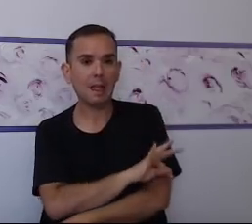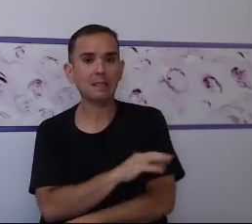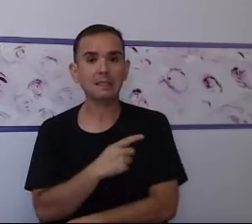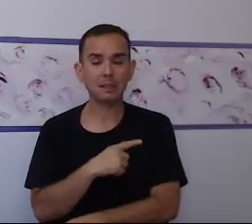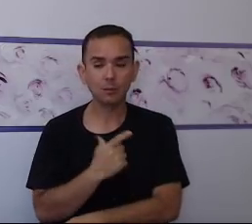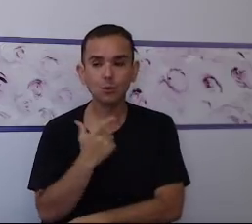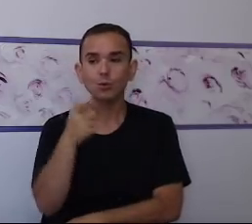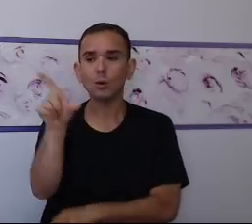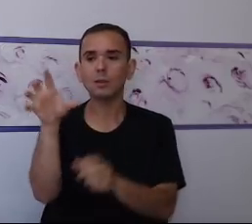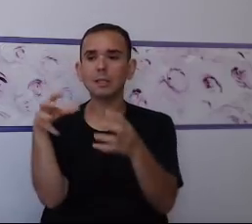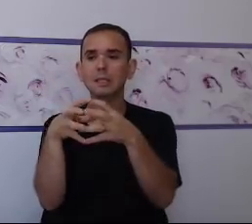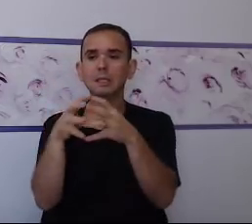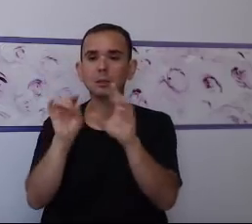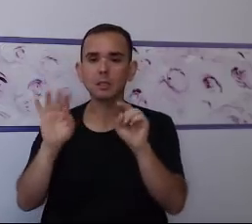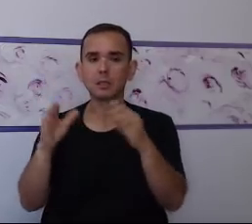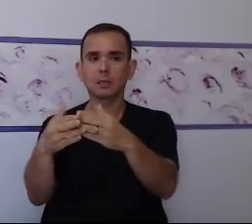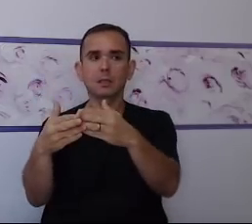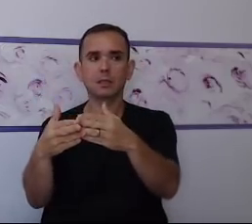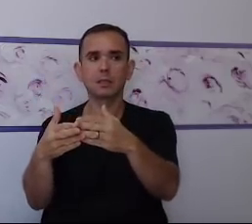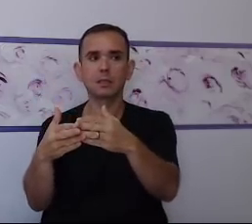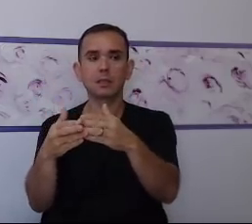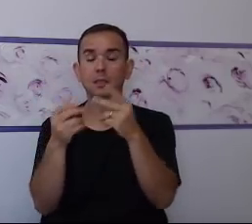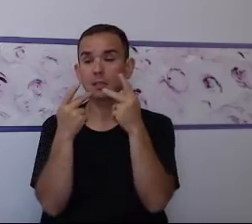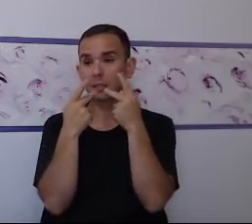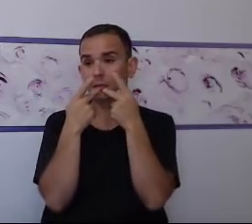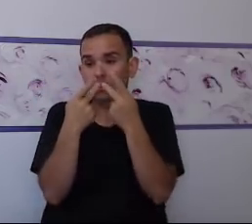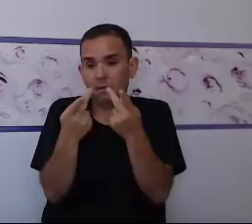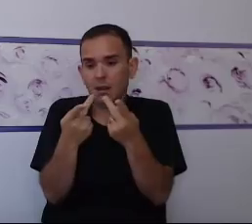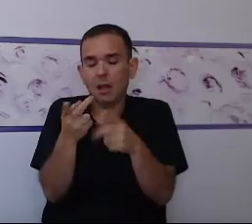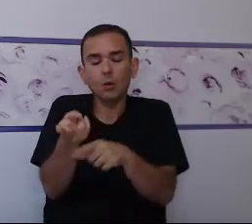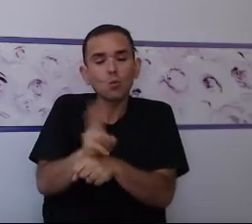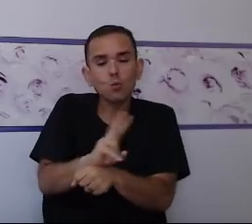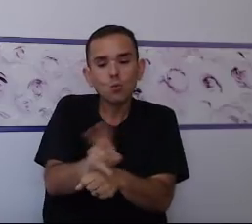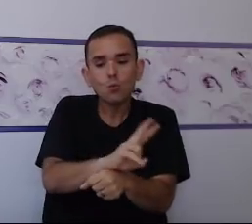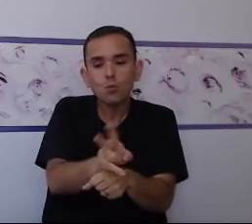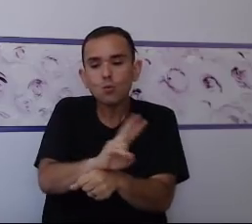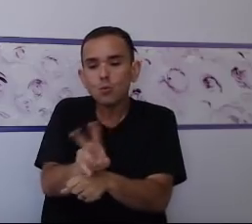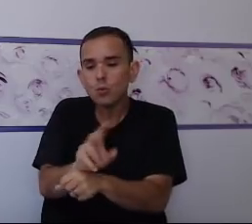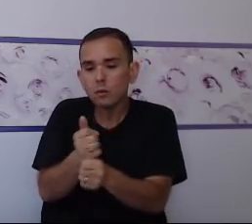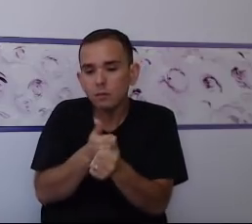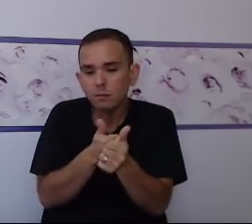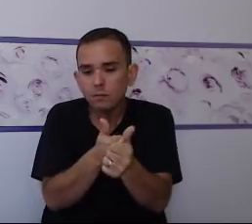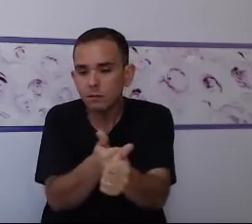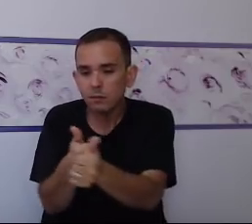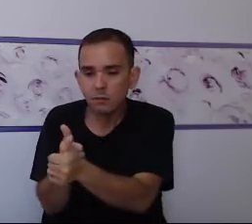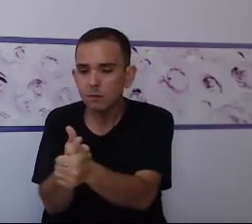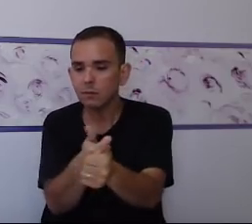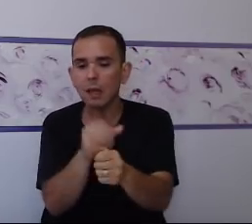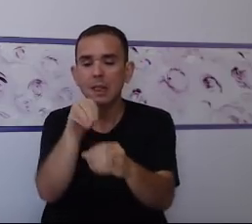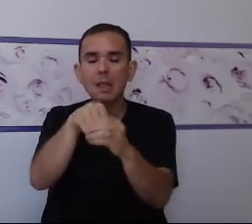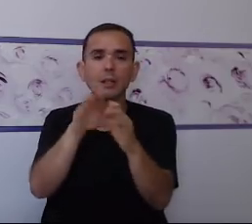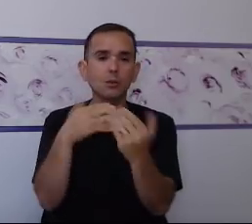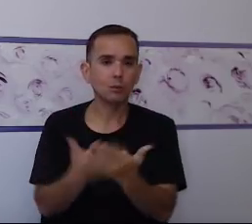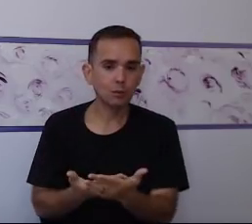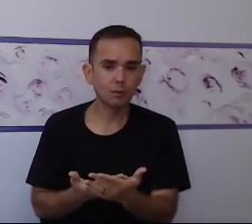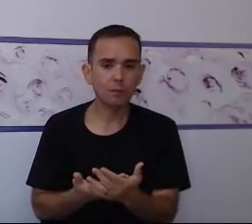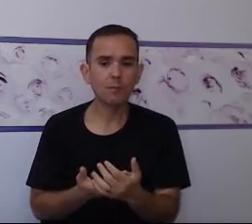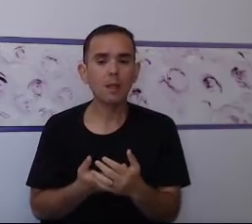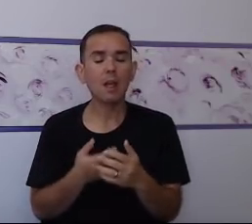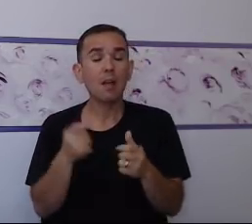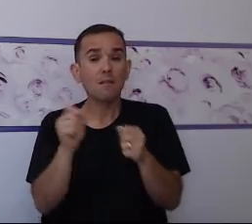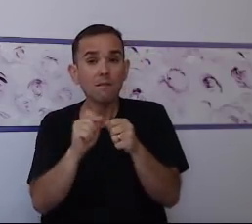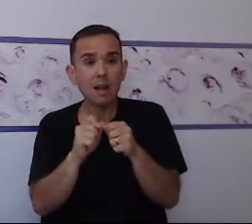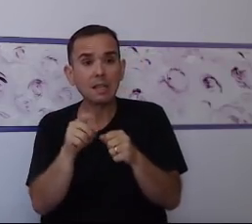outras equipe específica que fazem o acompanhamento com esses alunos diretamente na escola. Então, eles